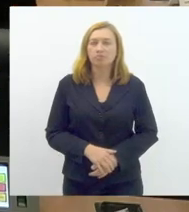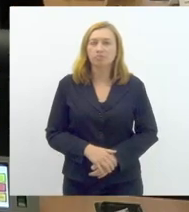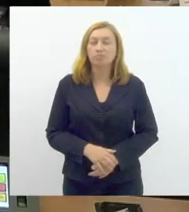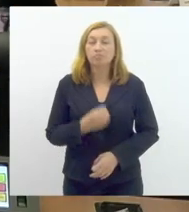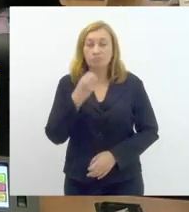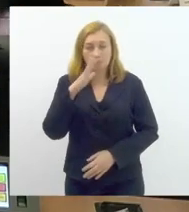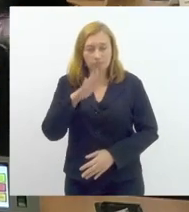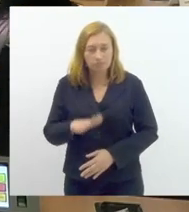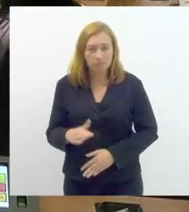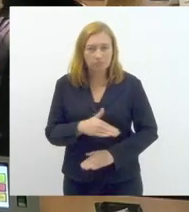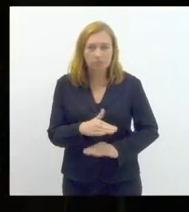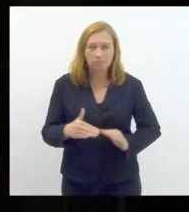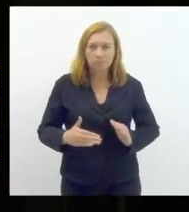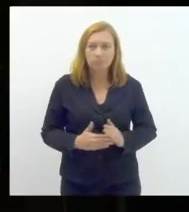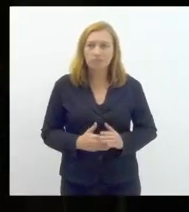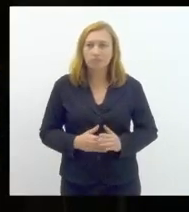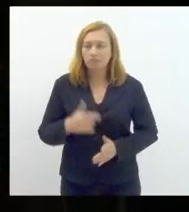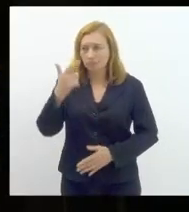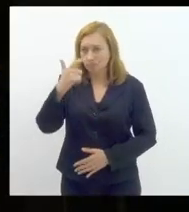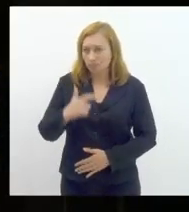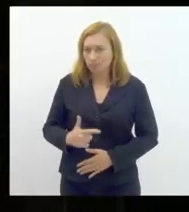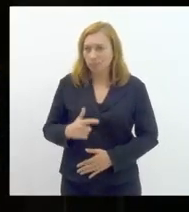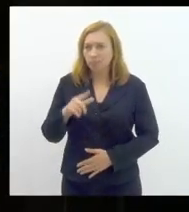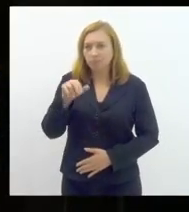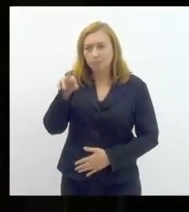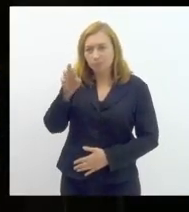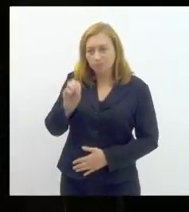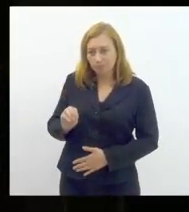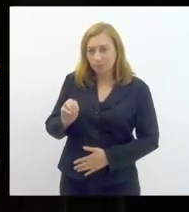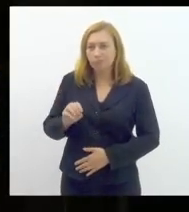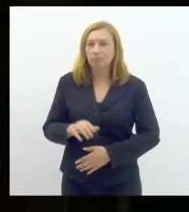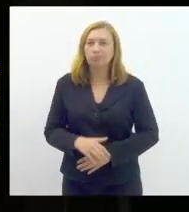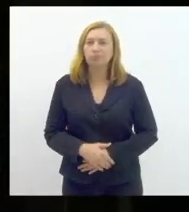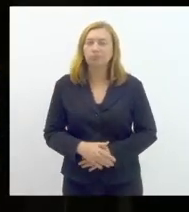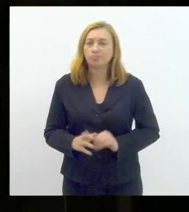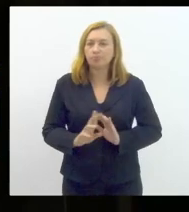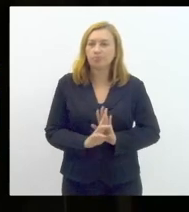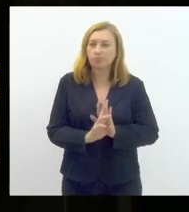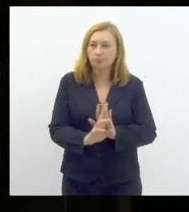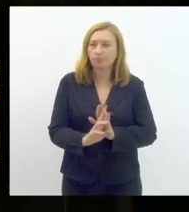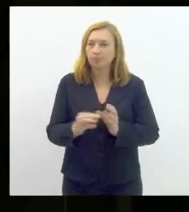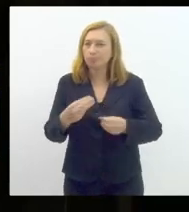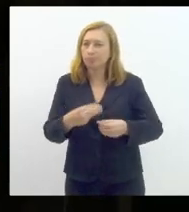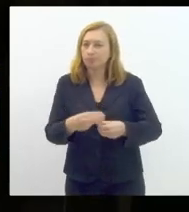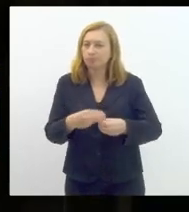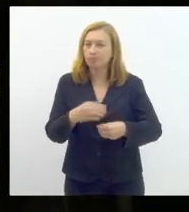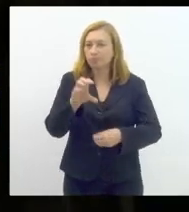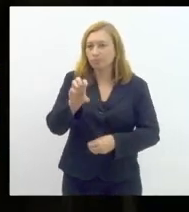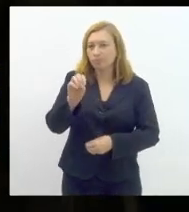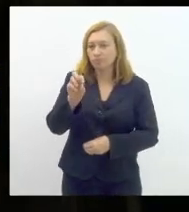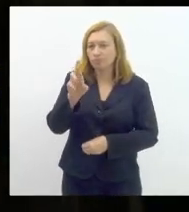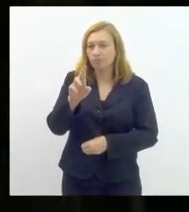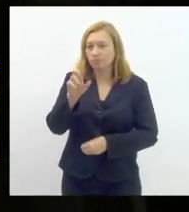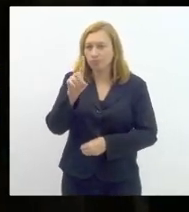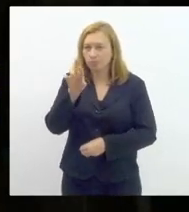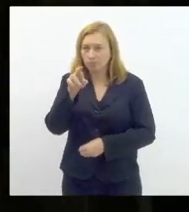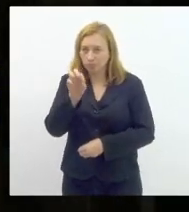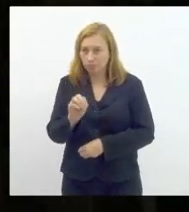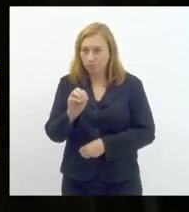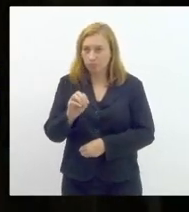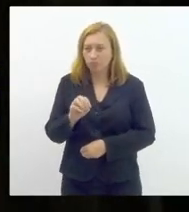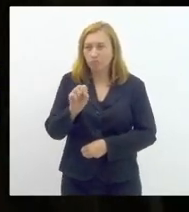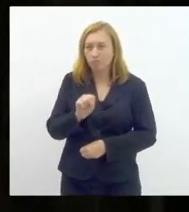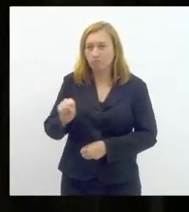Uma boa tarde a todos. Eu sou Breno Costa, estou representando o município de Cordeiro, da região Serrana